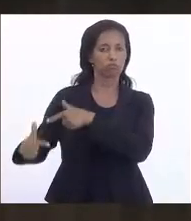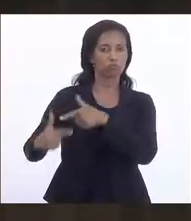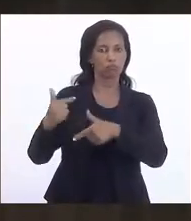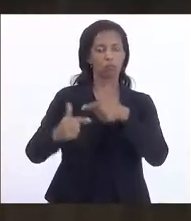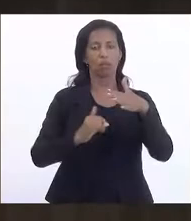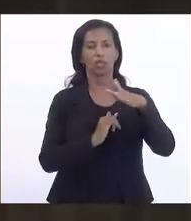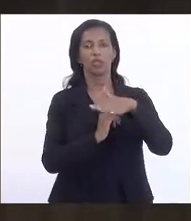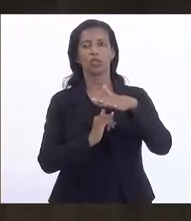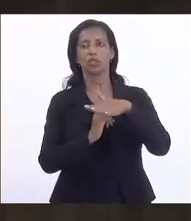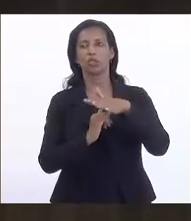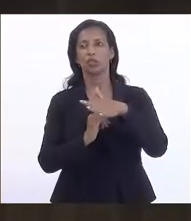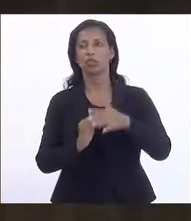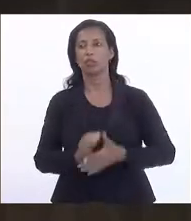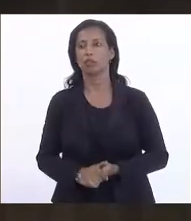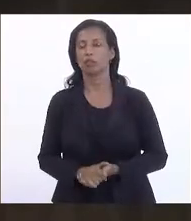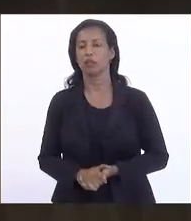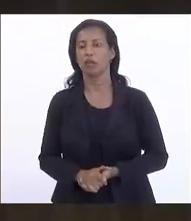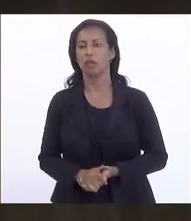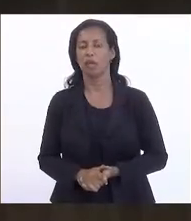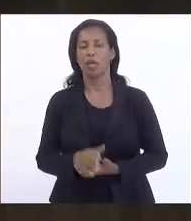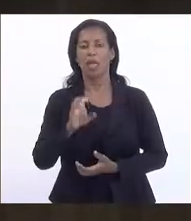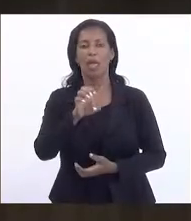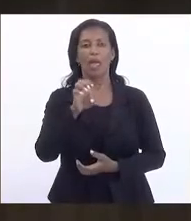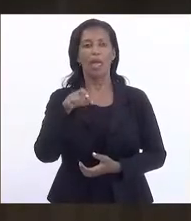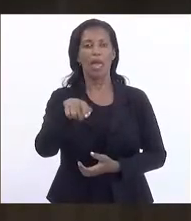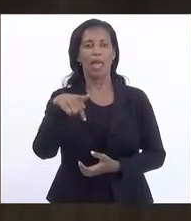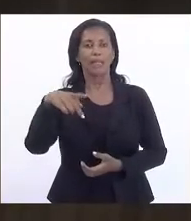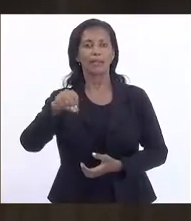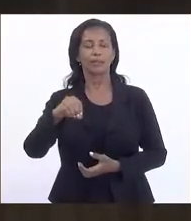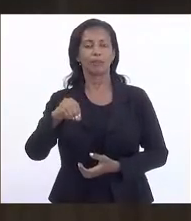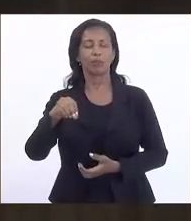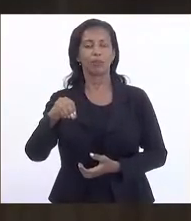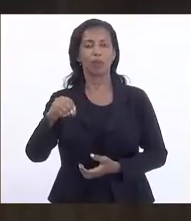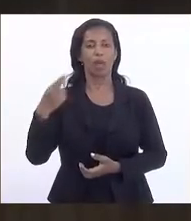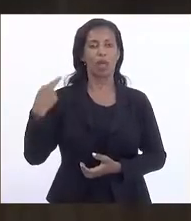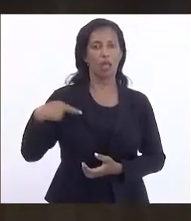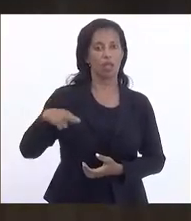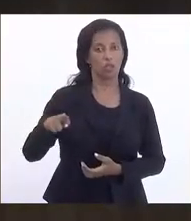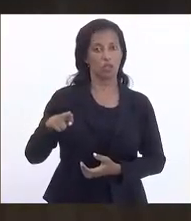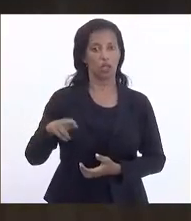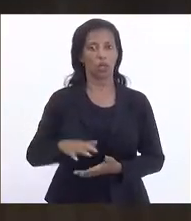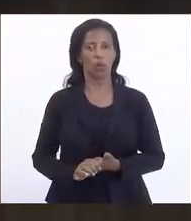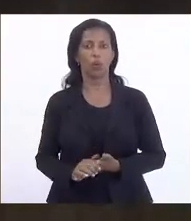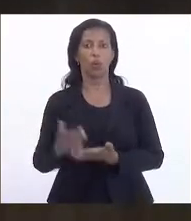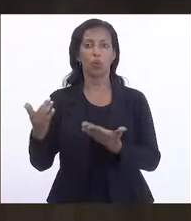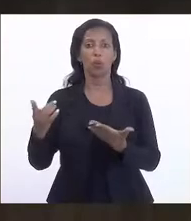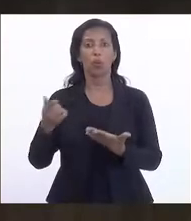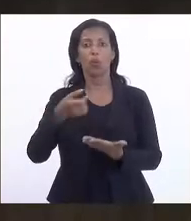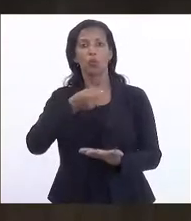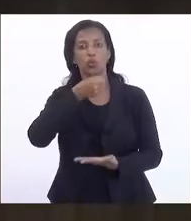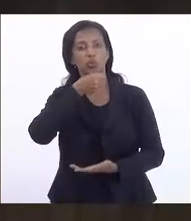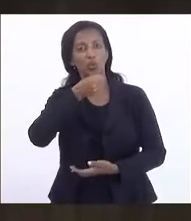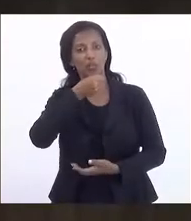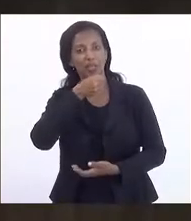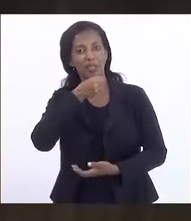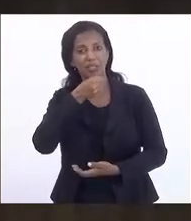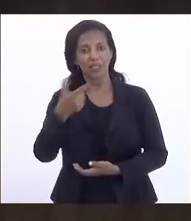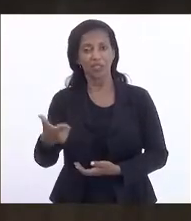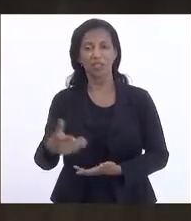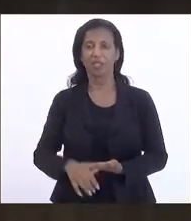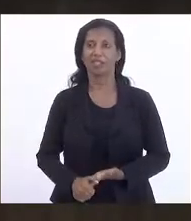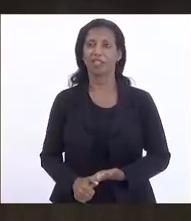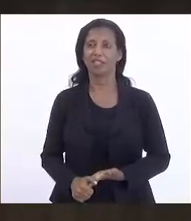Instituto da Fundação Expo Religião e que, presidido por uma jornalista, que ontem foi, inclusive,